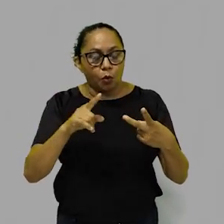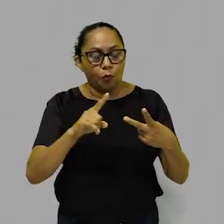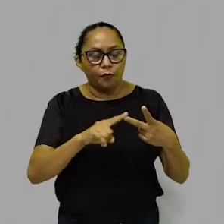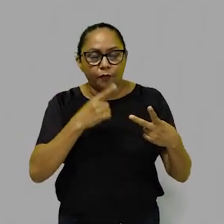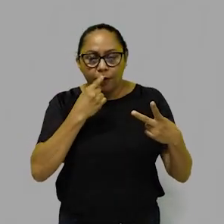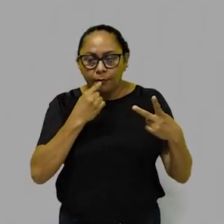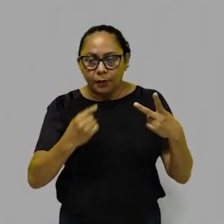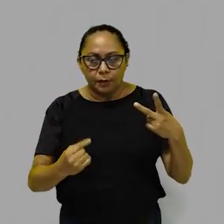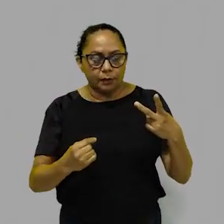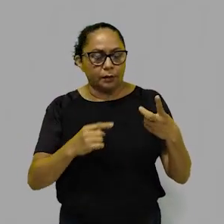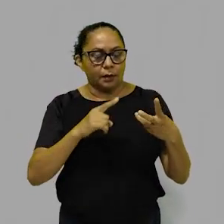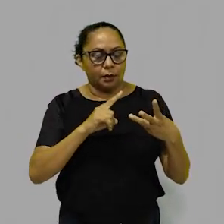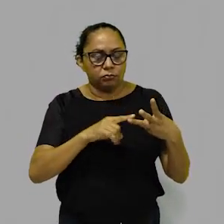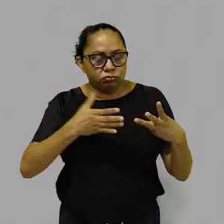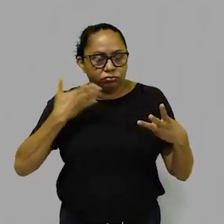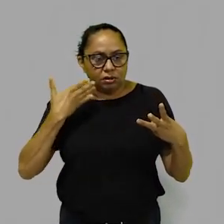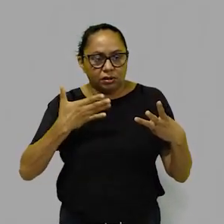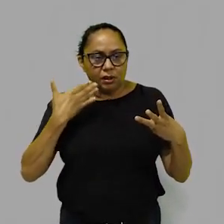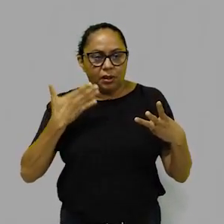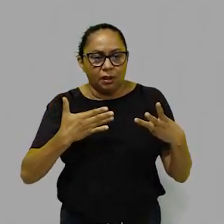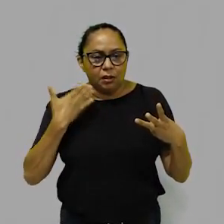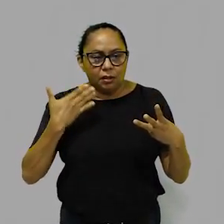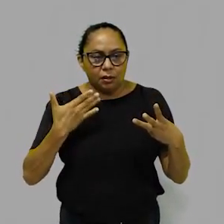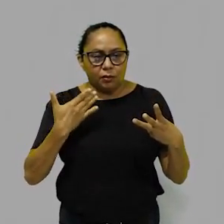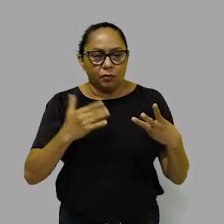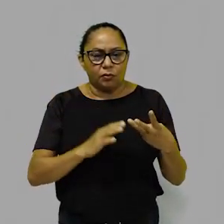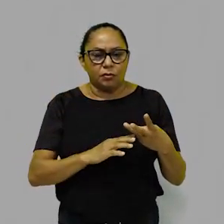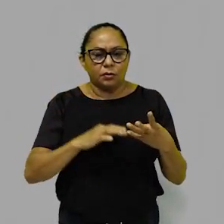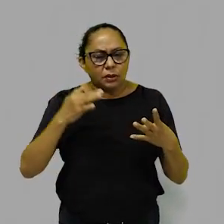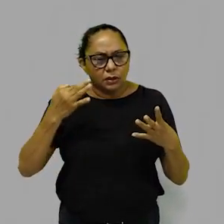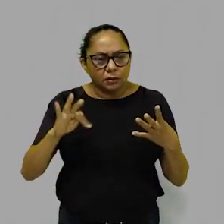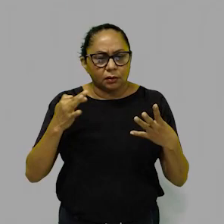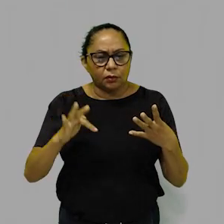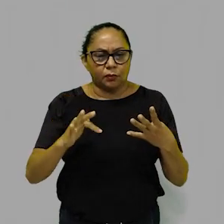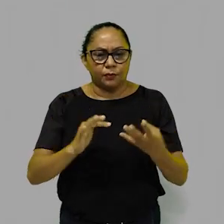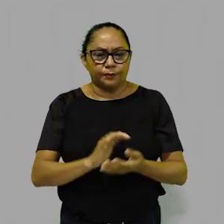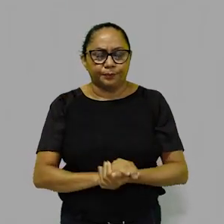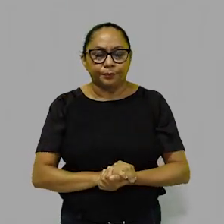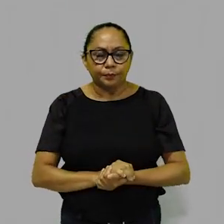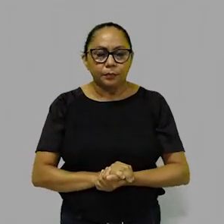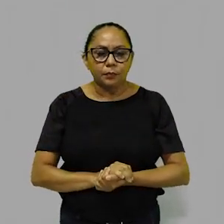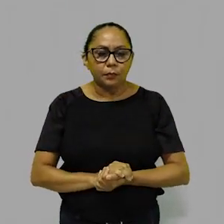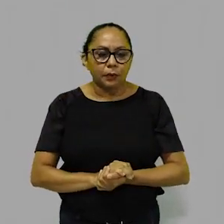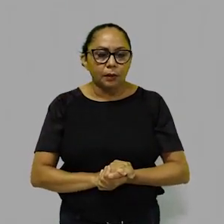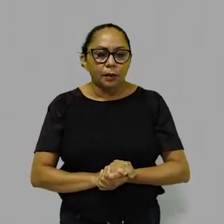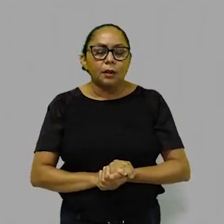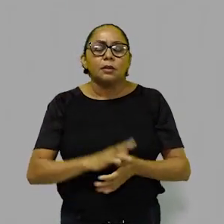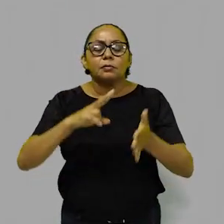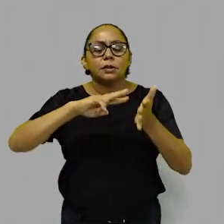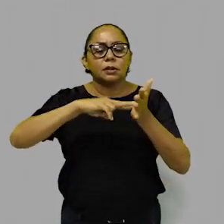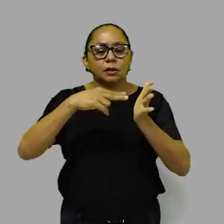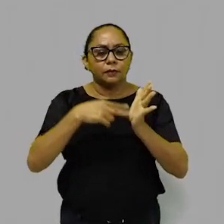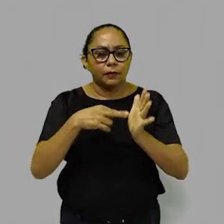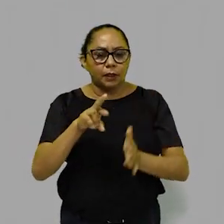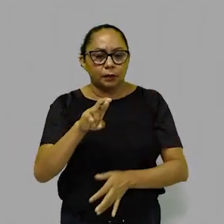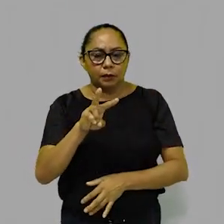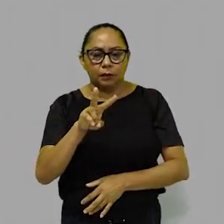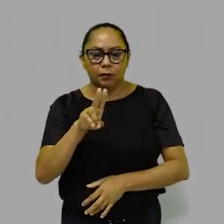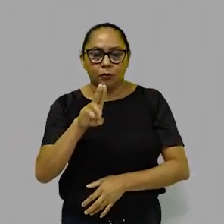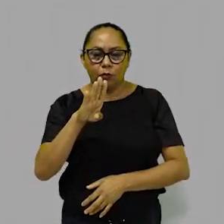calor e tumor. São os 4 pontos cardinais, né, do processo inflamatório. O que seria o rubor? Rubor tem a ver